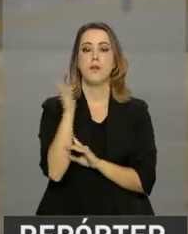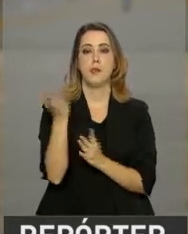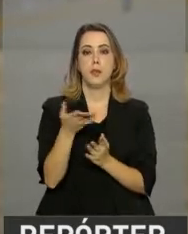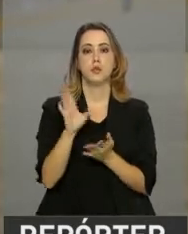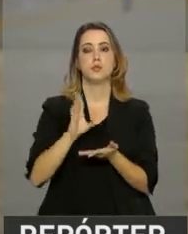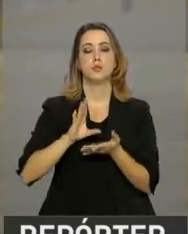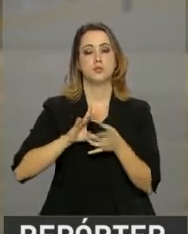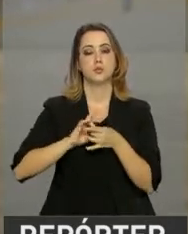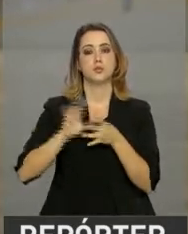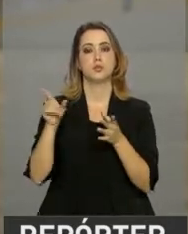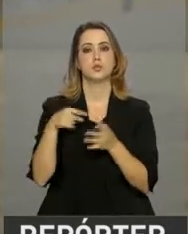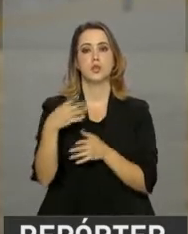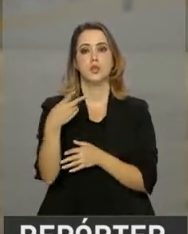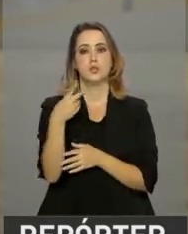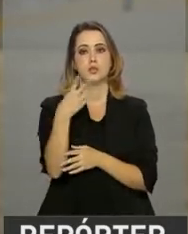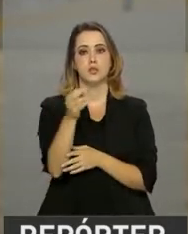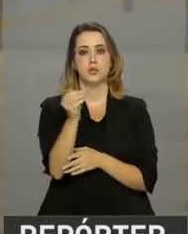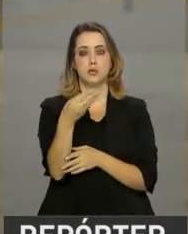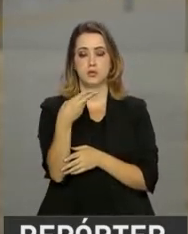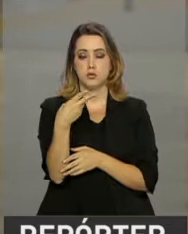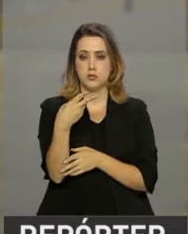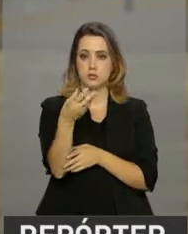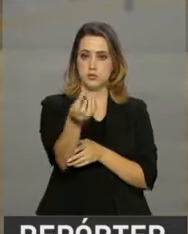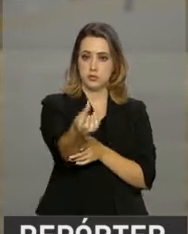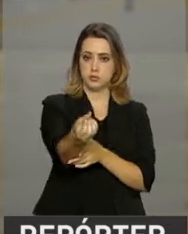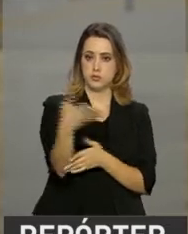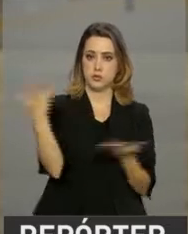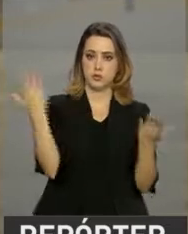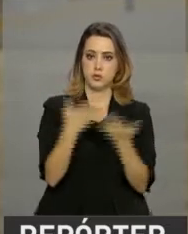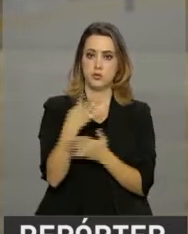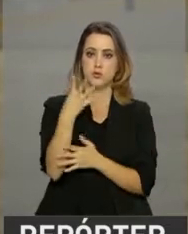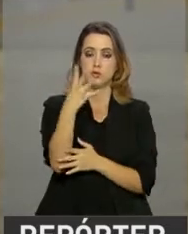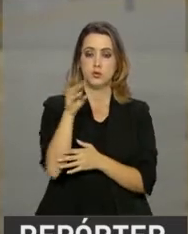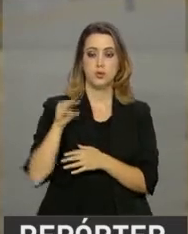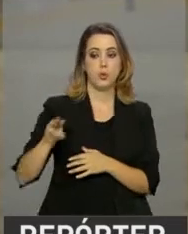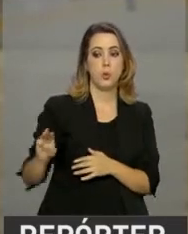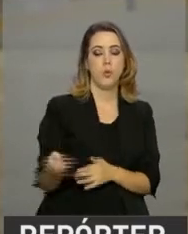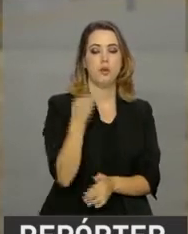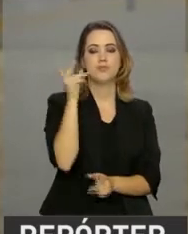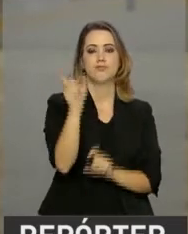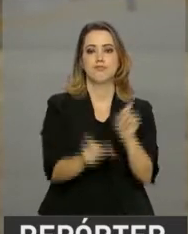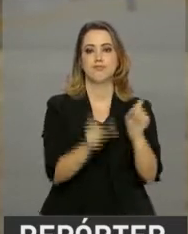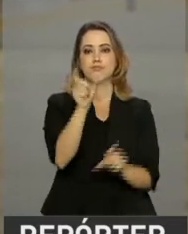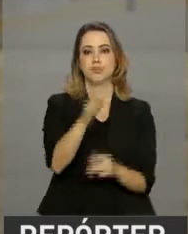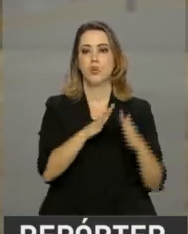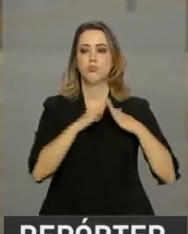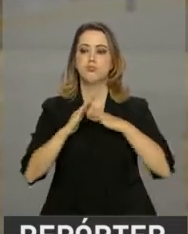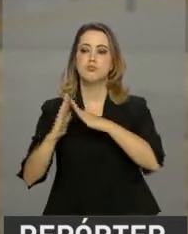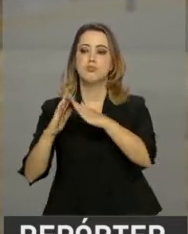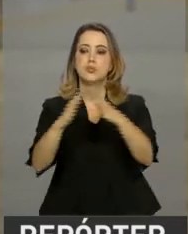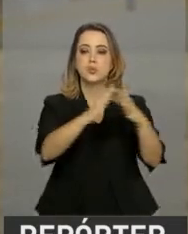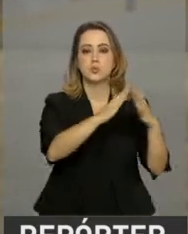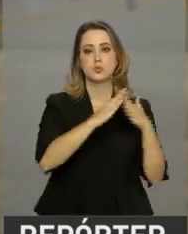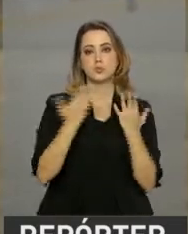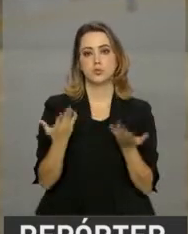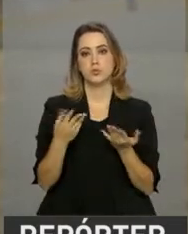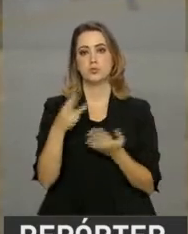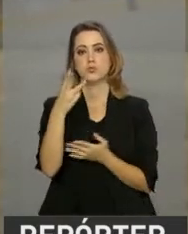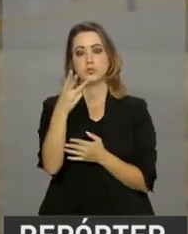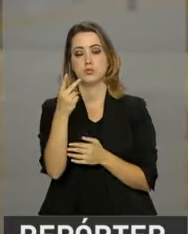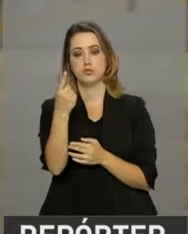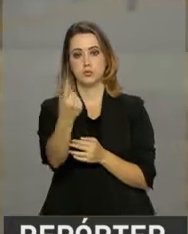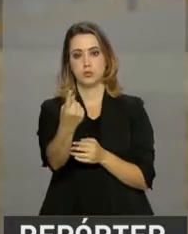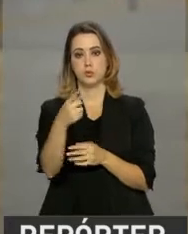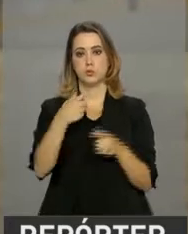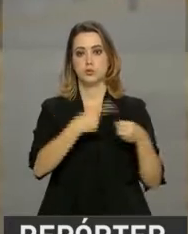concessão vai até 2026 atualmente atende 4 milhões e 200 mil unidades consumidoras em 31 municípios